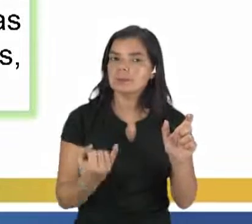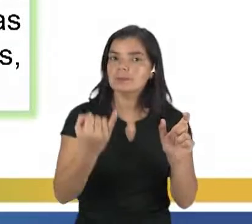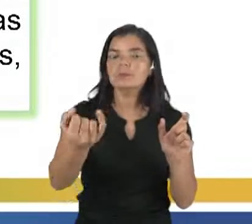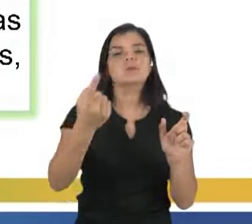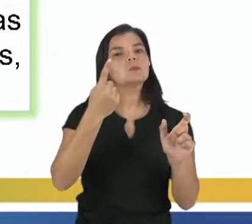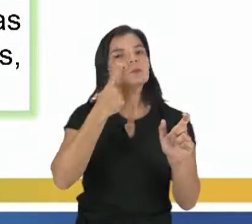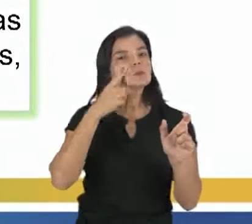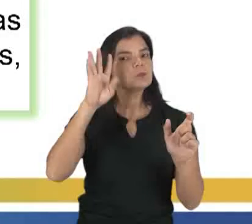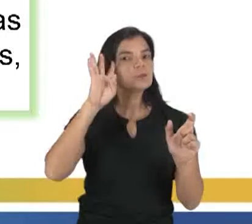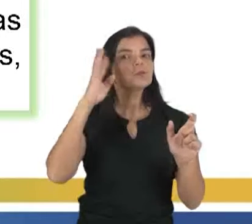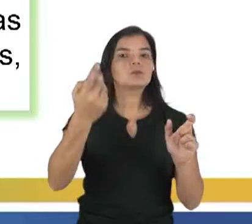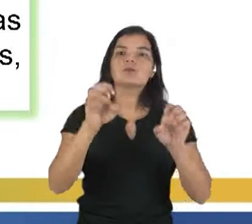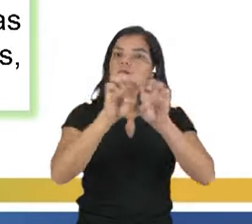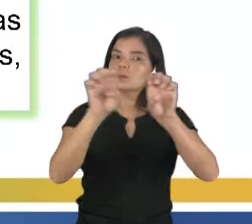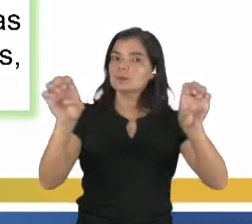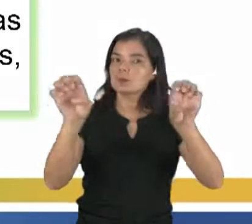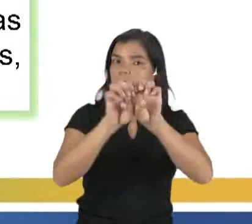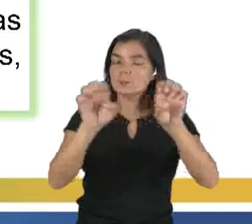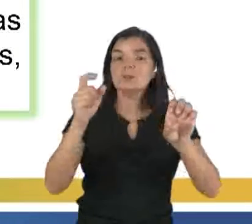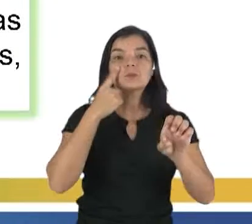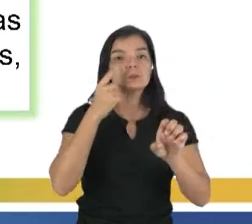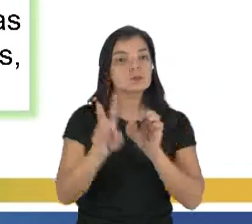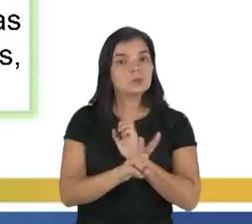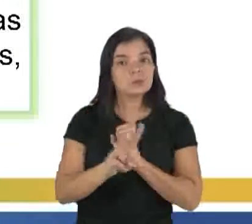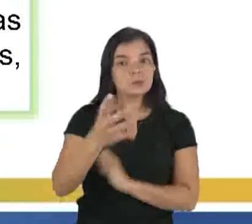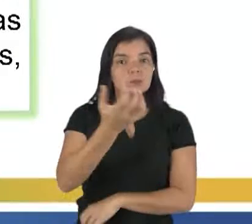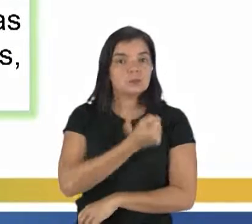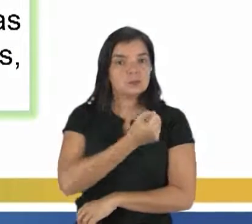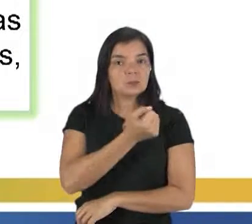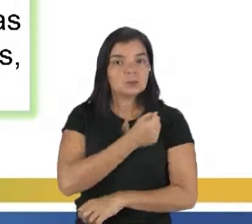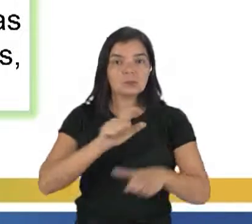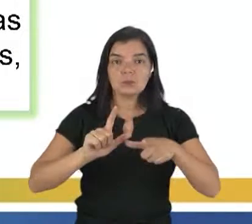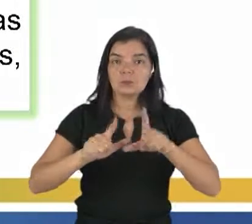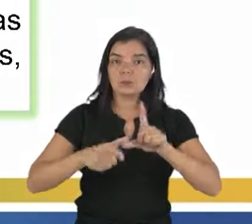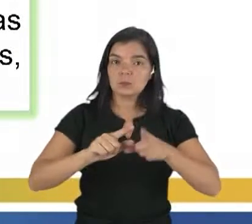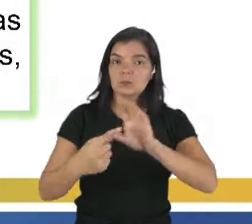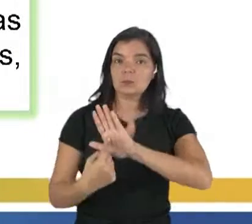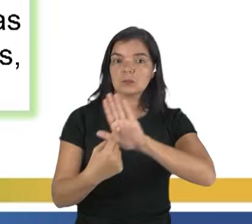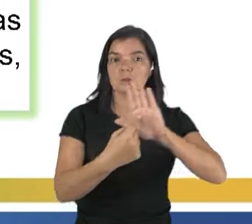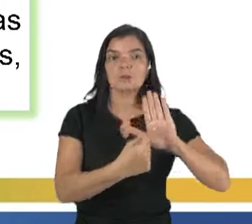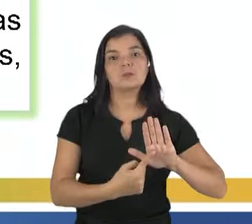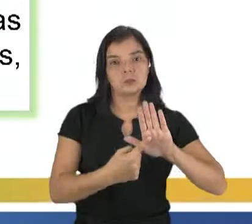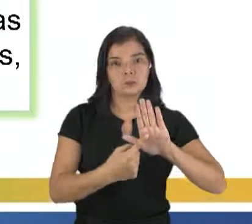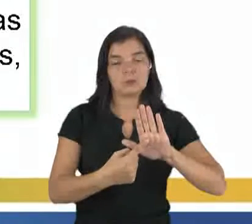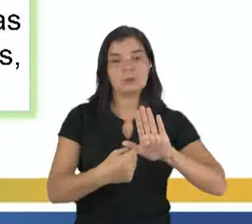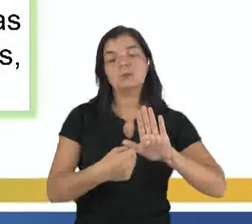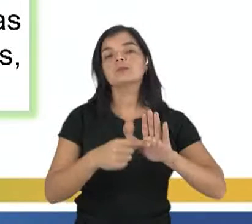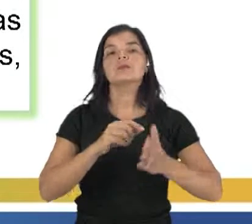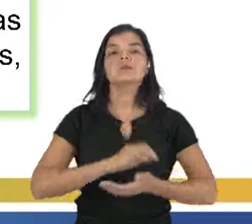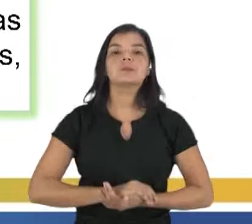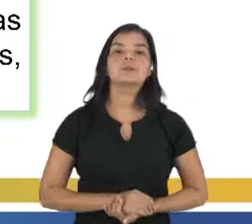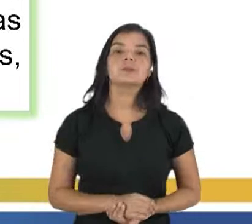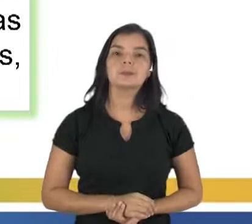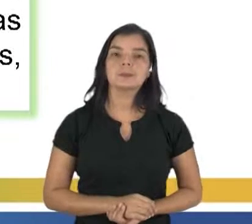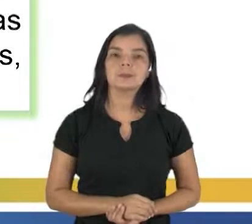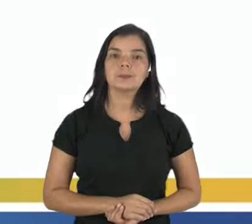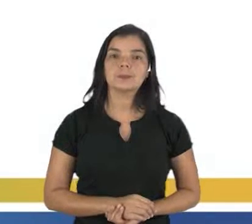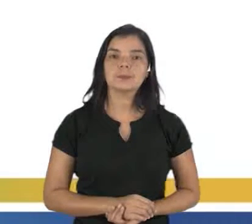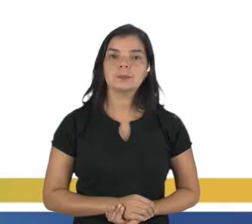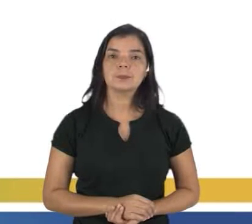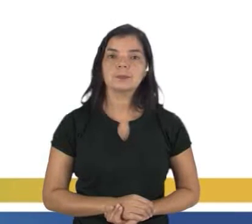quando você for resolver uma equação você vai estar atrás o valor da incógnita dessa equação